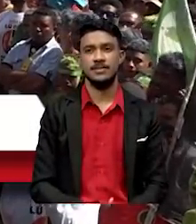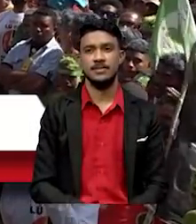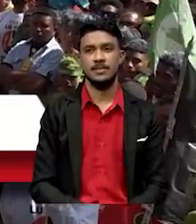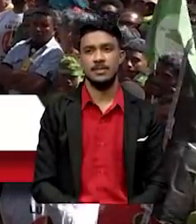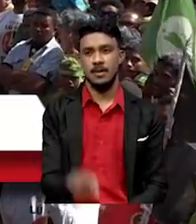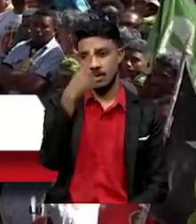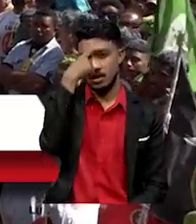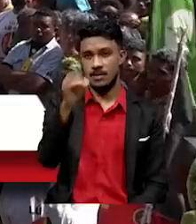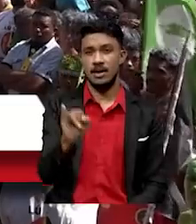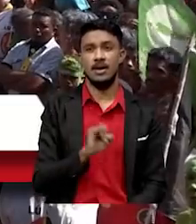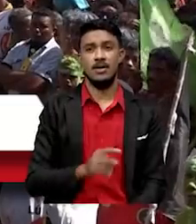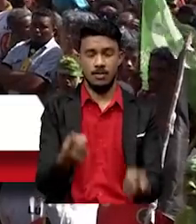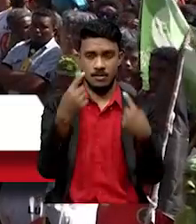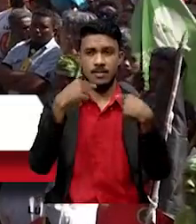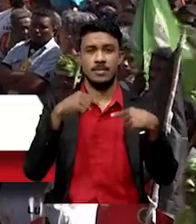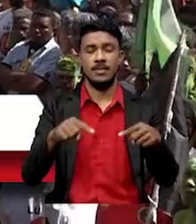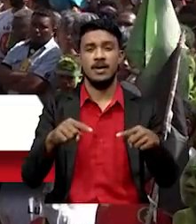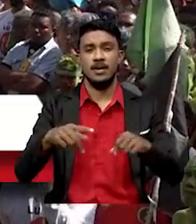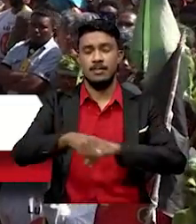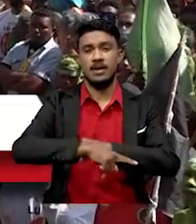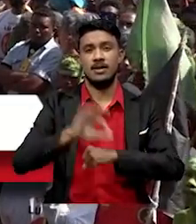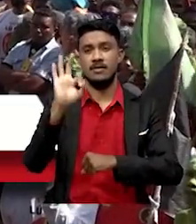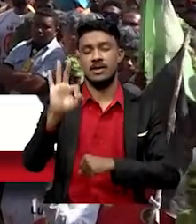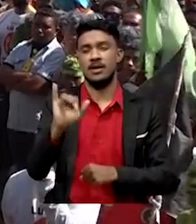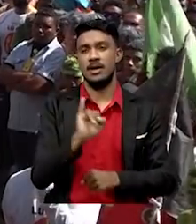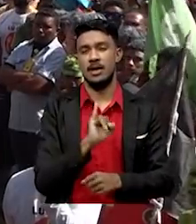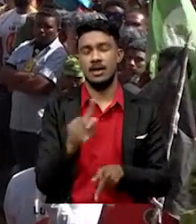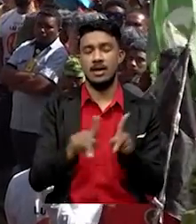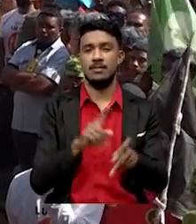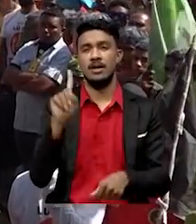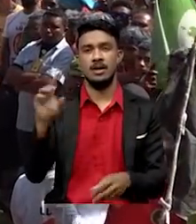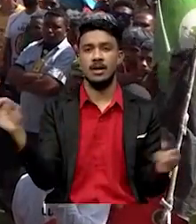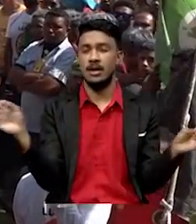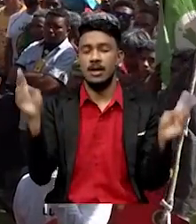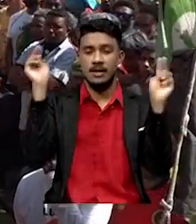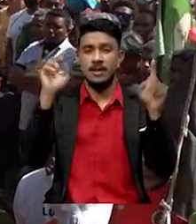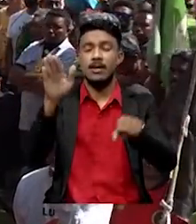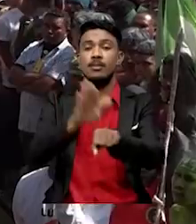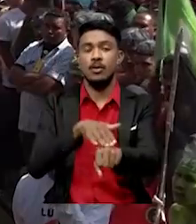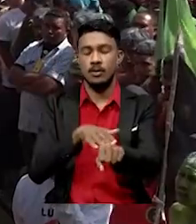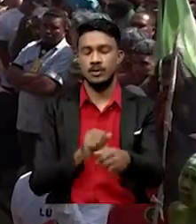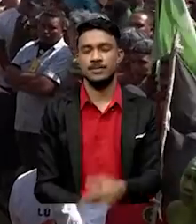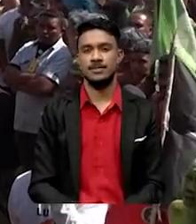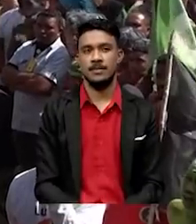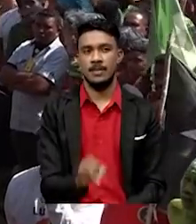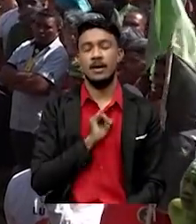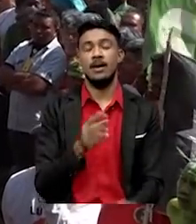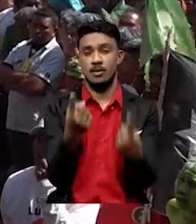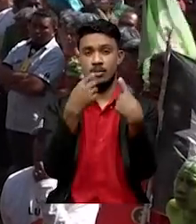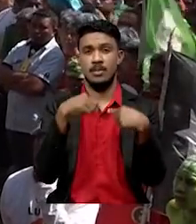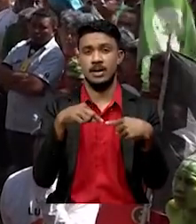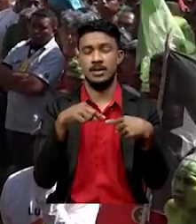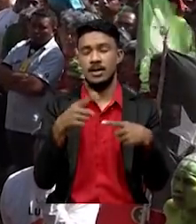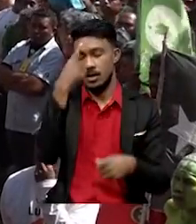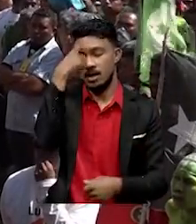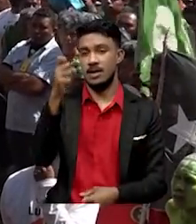Tamba Homai Fretelin, é maída na obriga, é maída na comida mos. Há o mai.